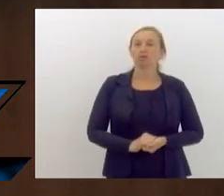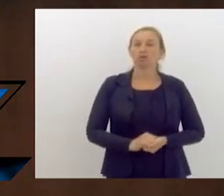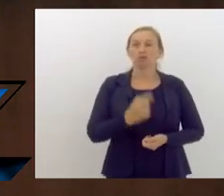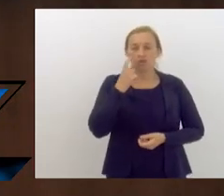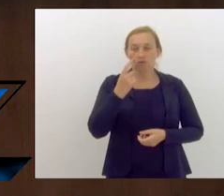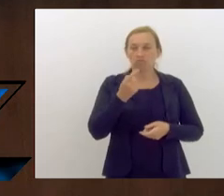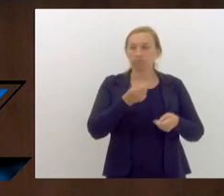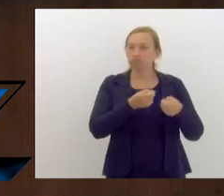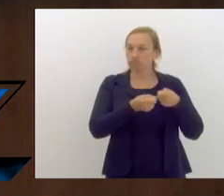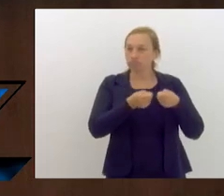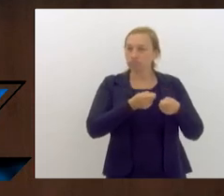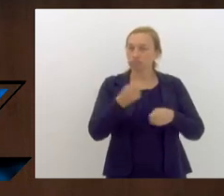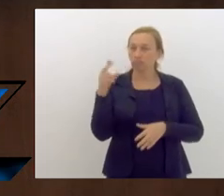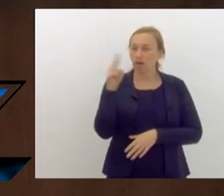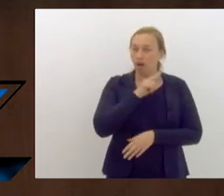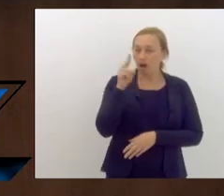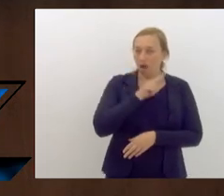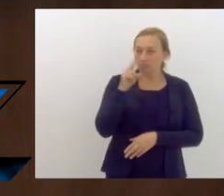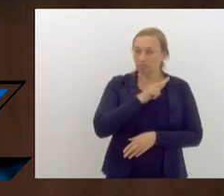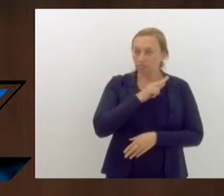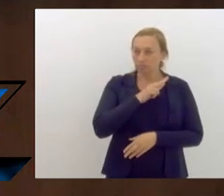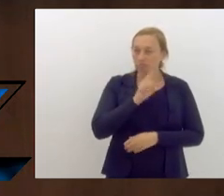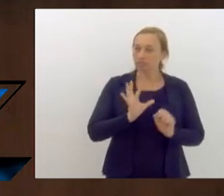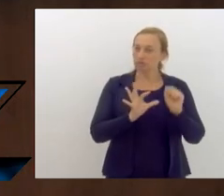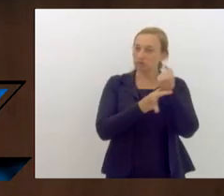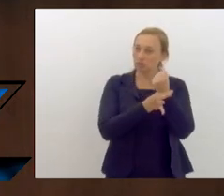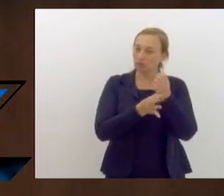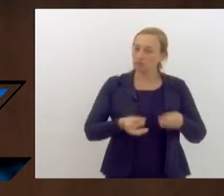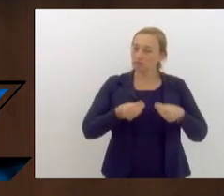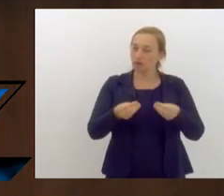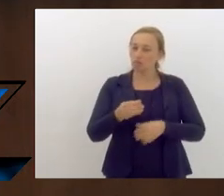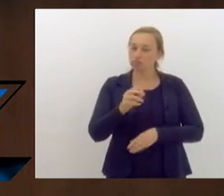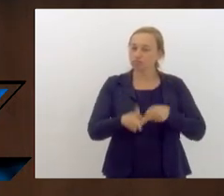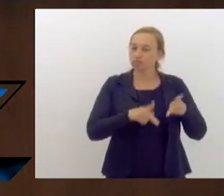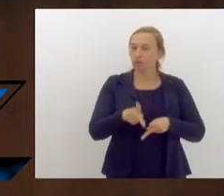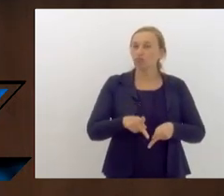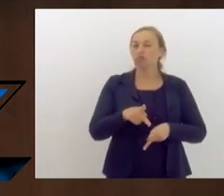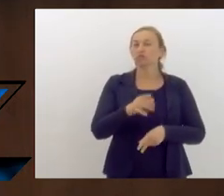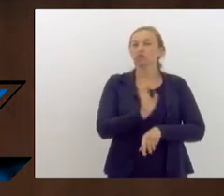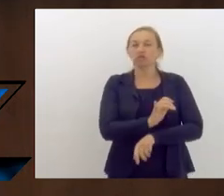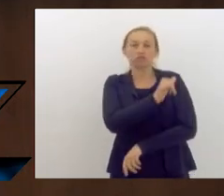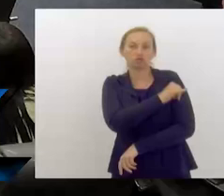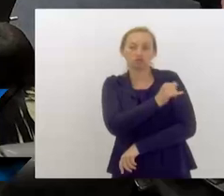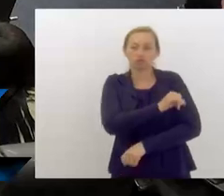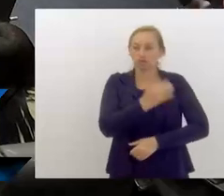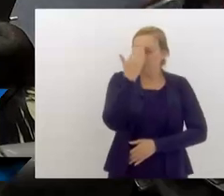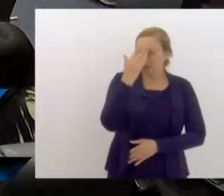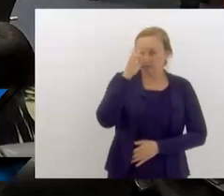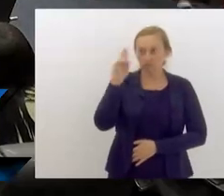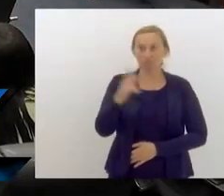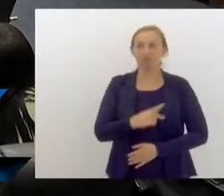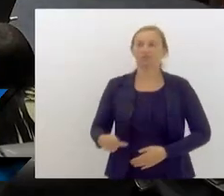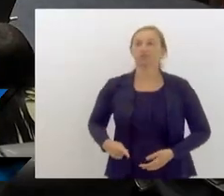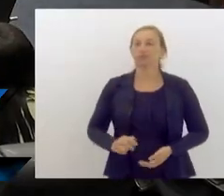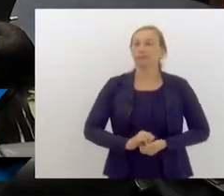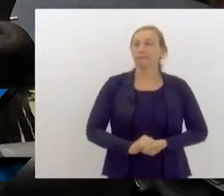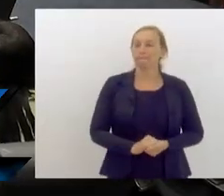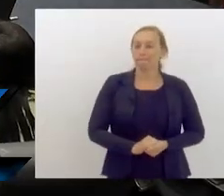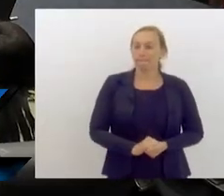regulamentação com urgência para trazer segurança a população de moradores do Estado do Rio de Janeiro Obrigado presidente